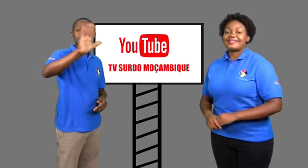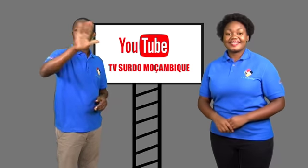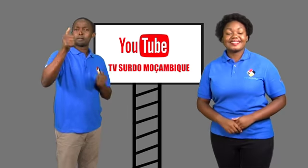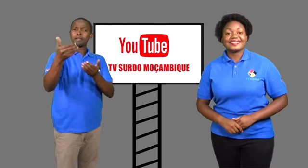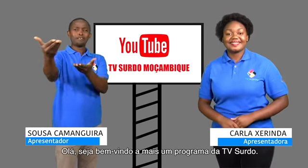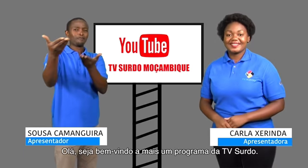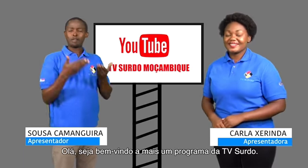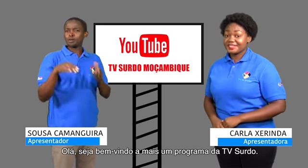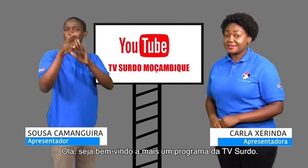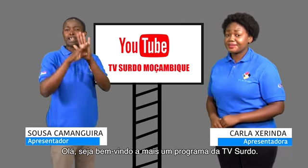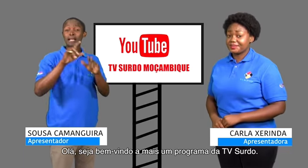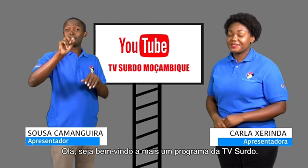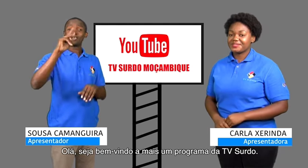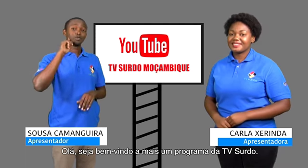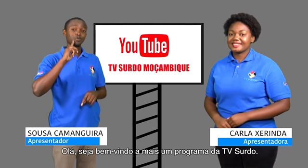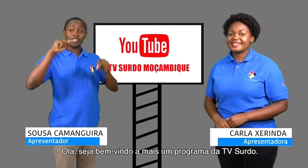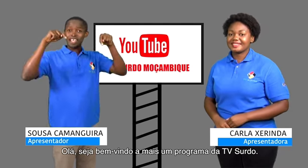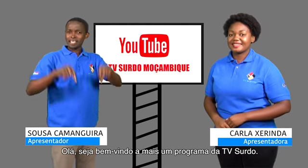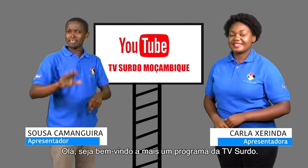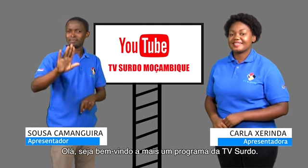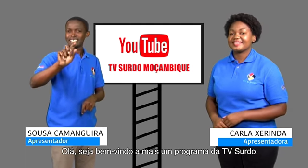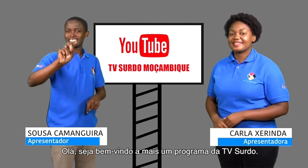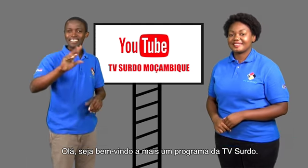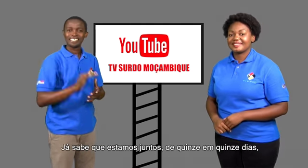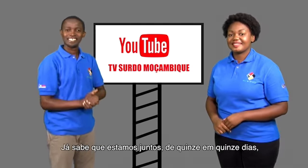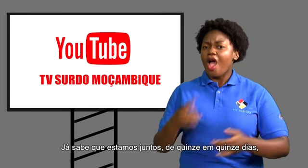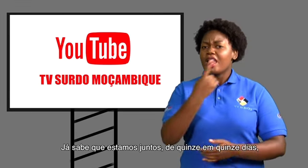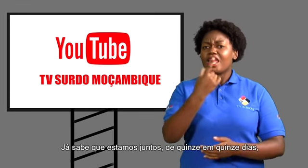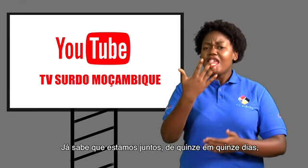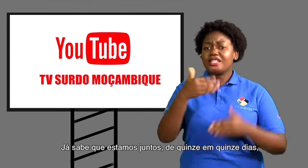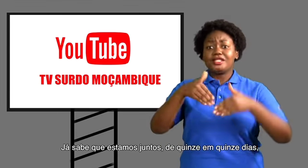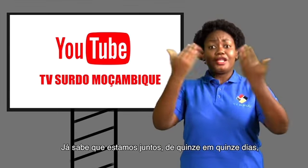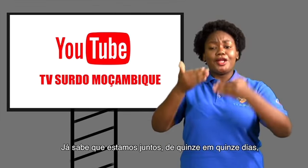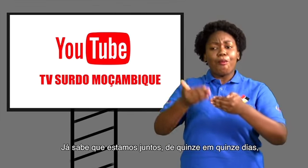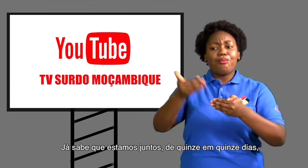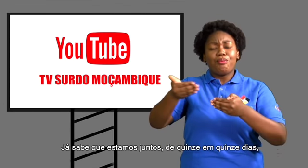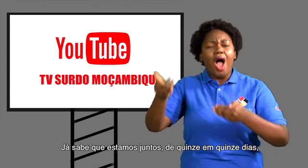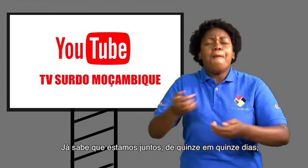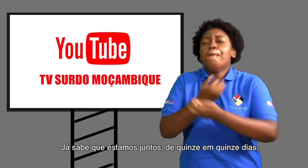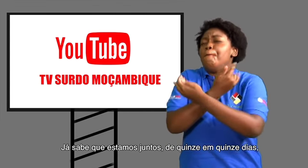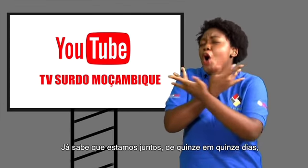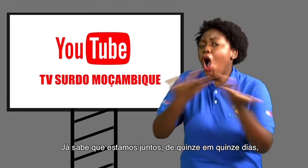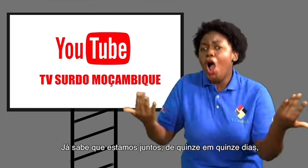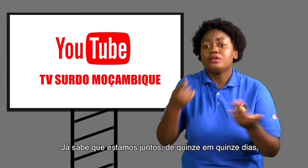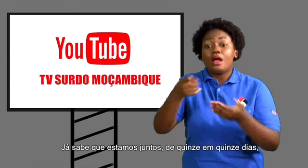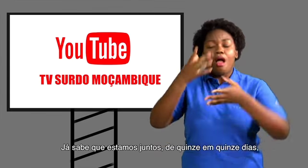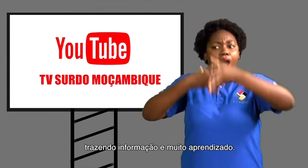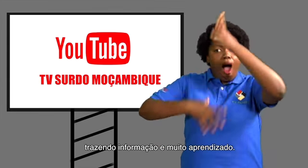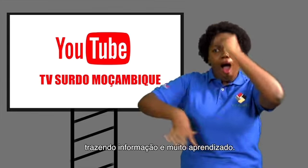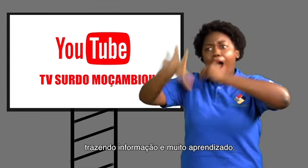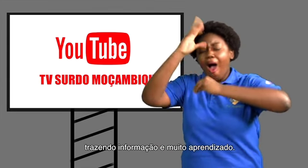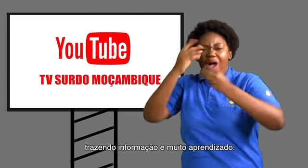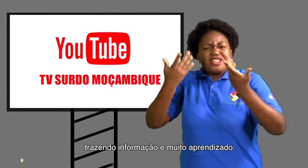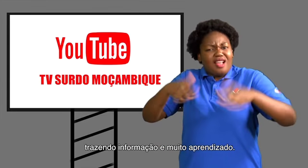Olá, seja bem-vindo a mais um programa da TV Surdo. Já sabe que estamos juntos de 15 em 15 dias,